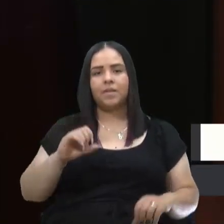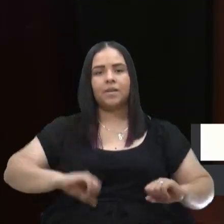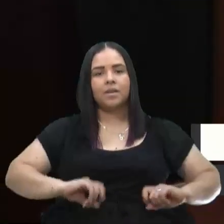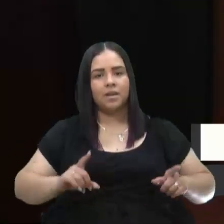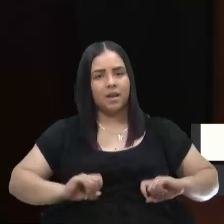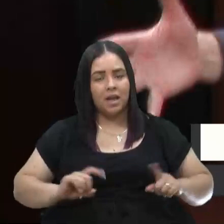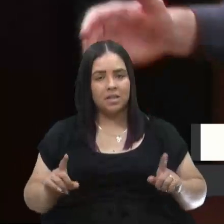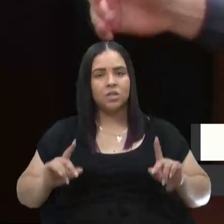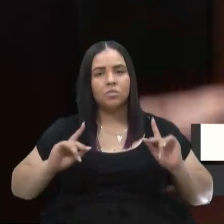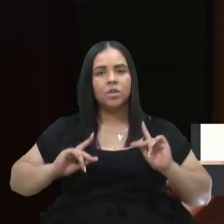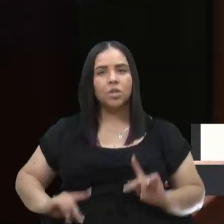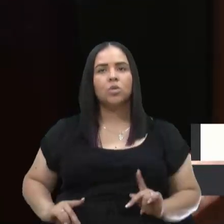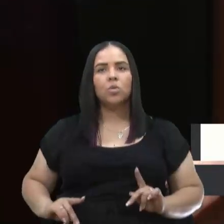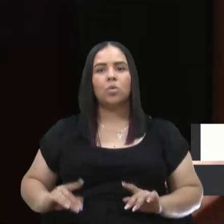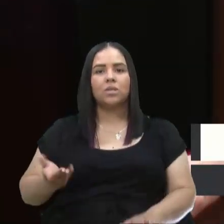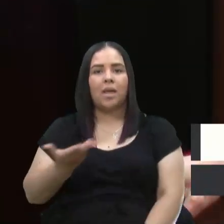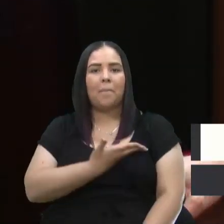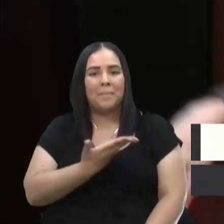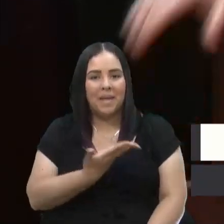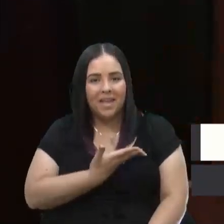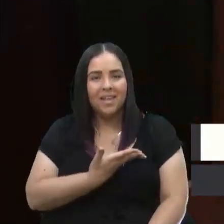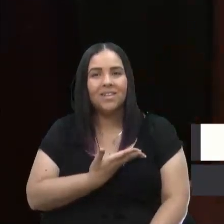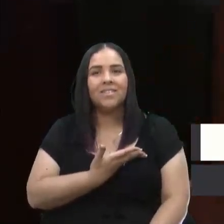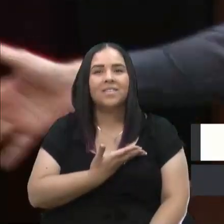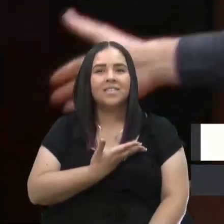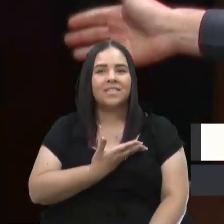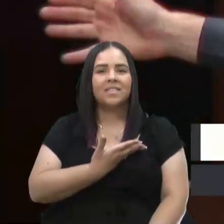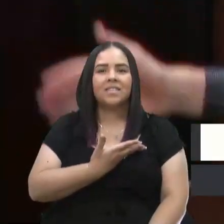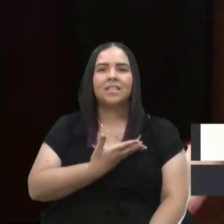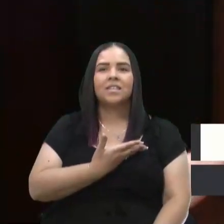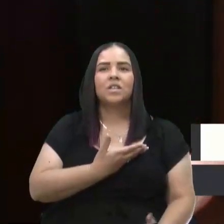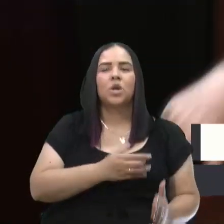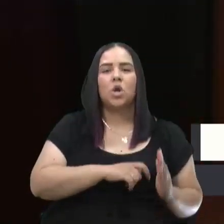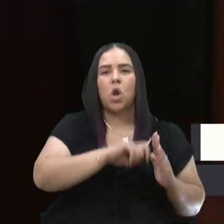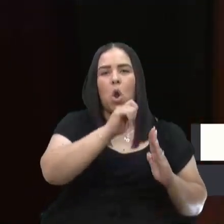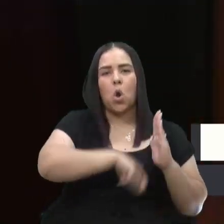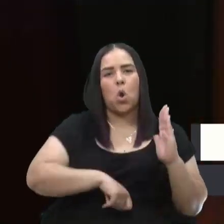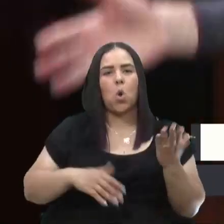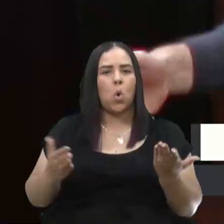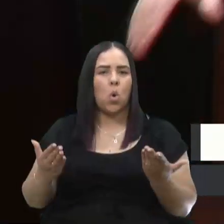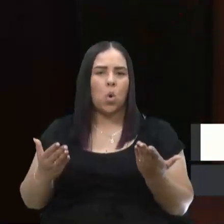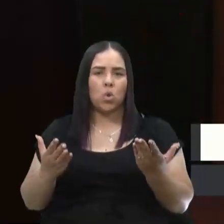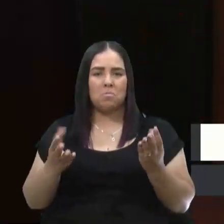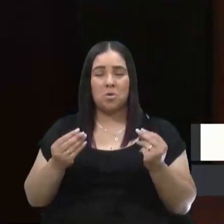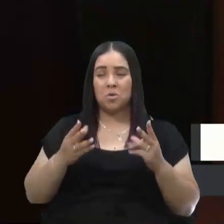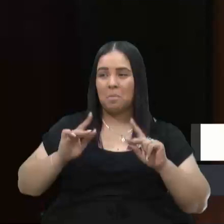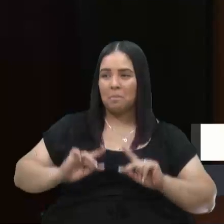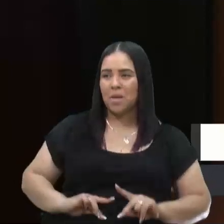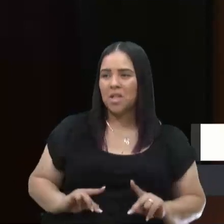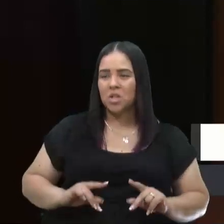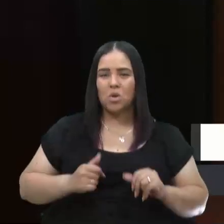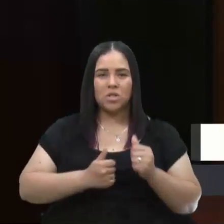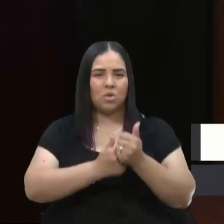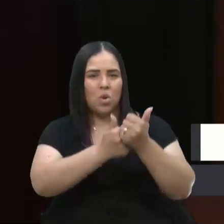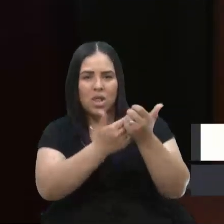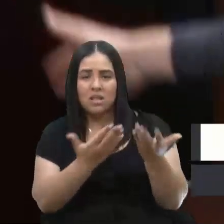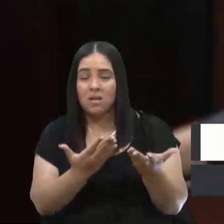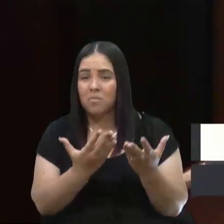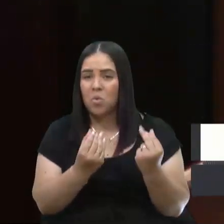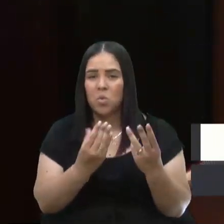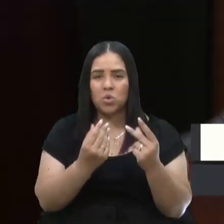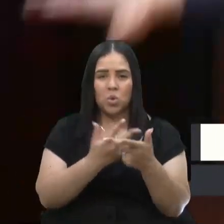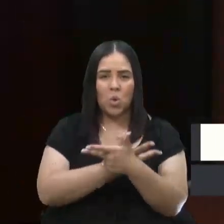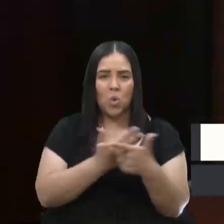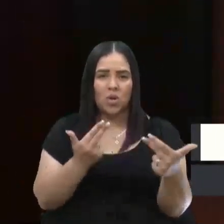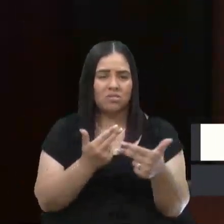pessoal, companheirada, né? Concurso para tudo que dá, gente empilhada, assessorista, não importa